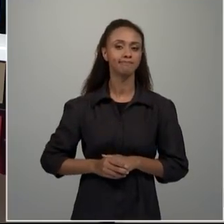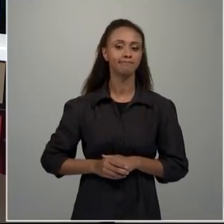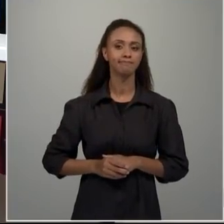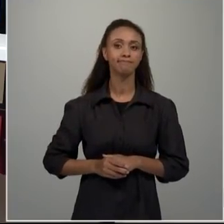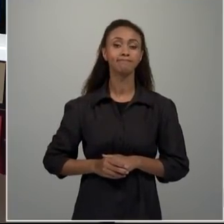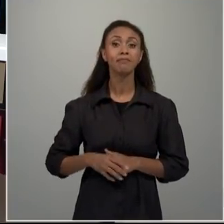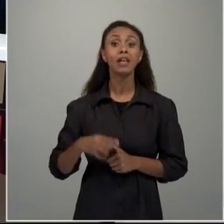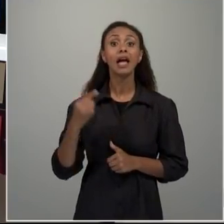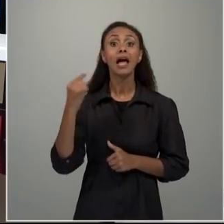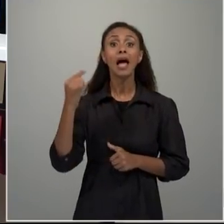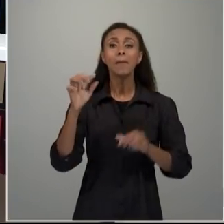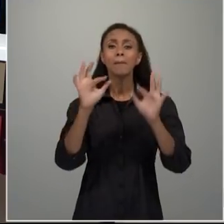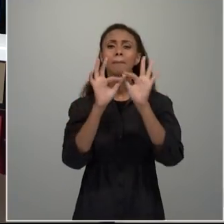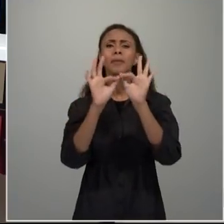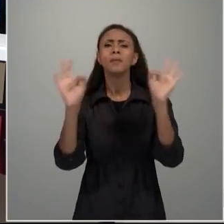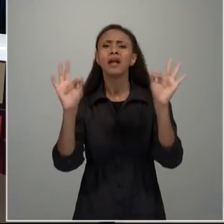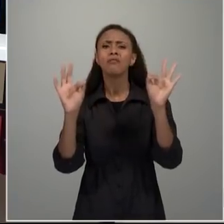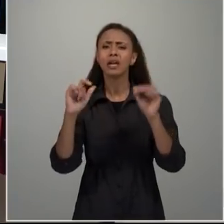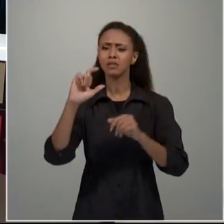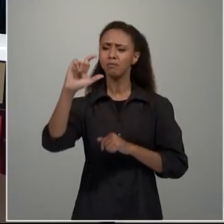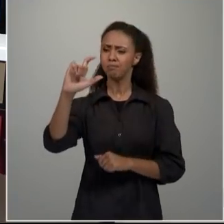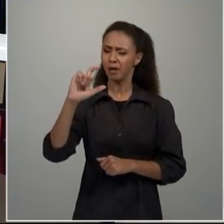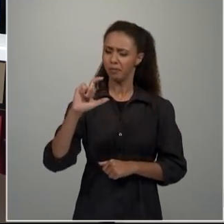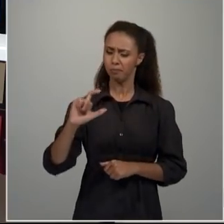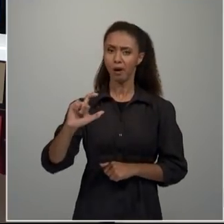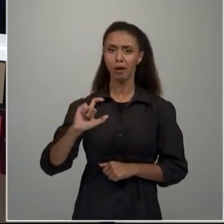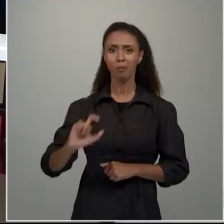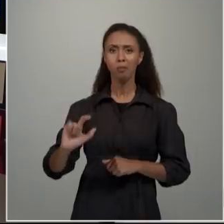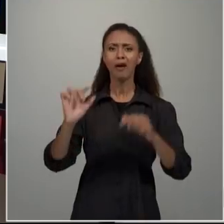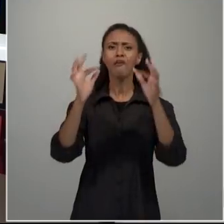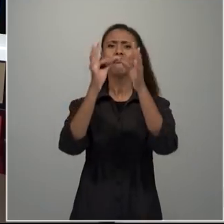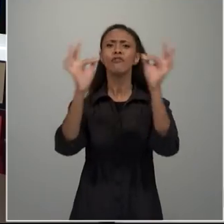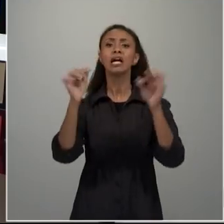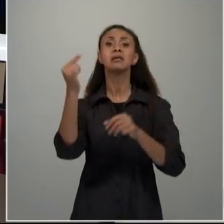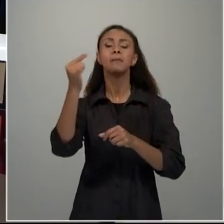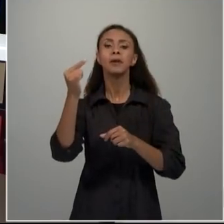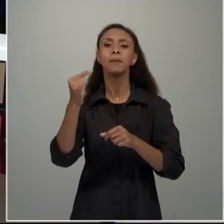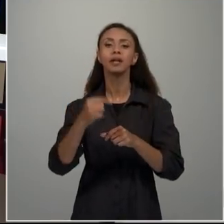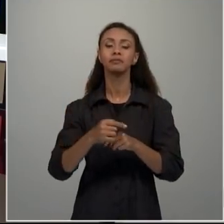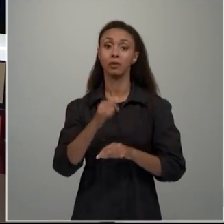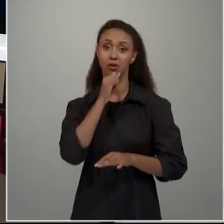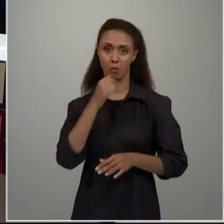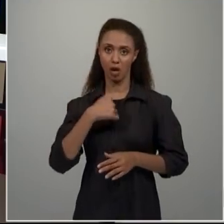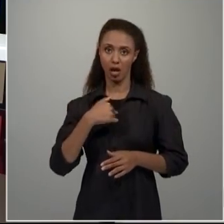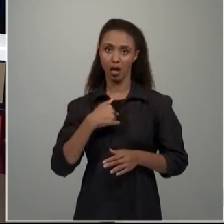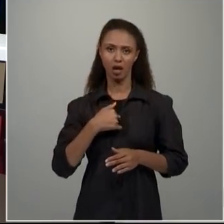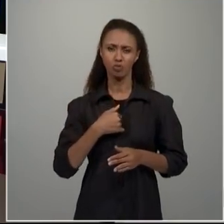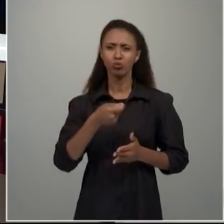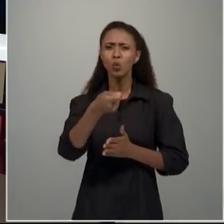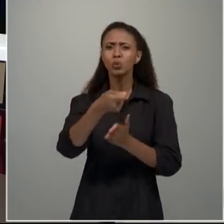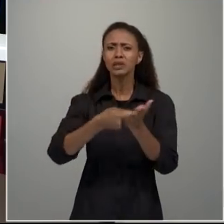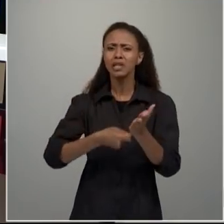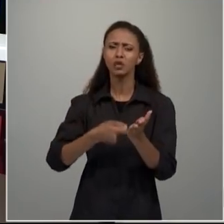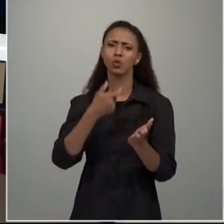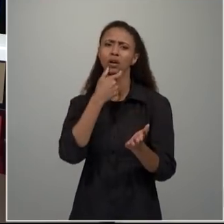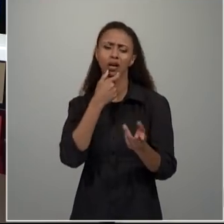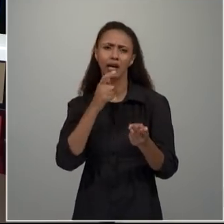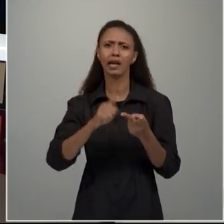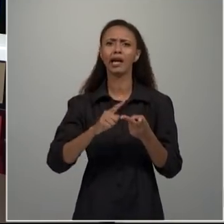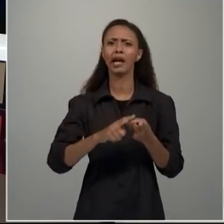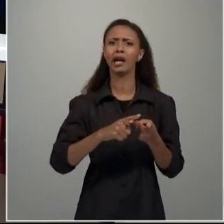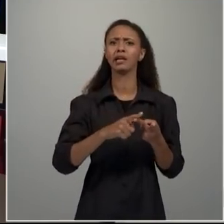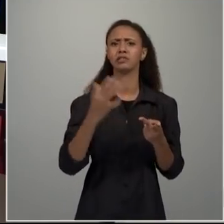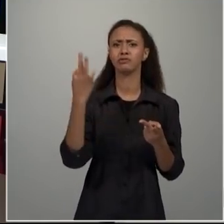frase de cada parágrafo eu normalmente quando vou procurar por exemplo artigo pra ler artigo em português inglês francês qualquer